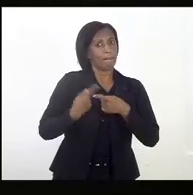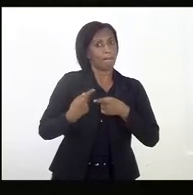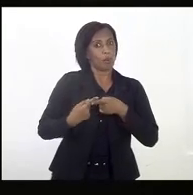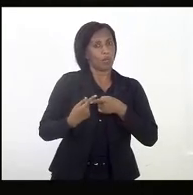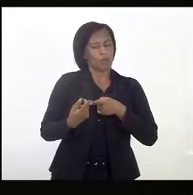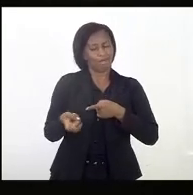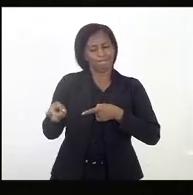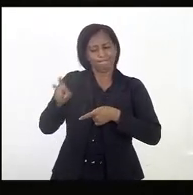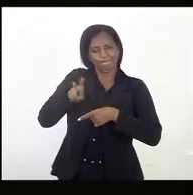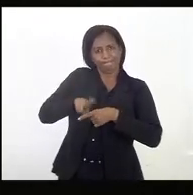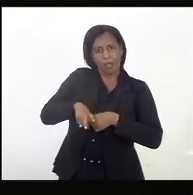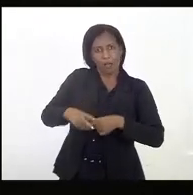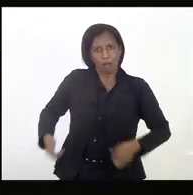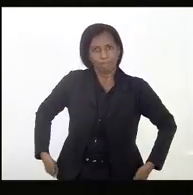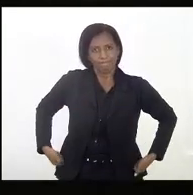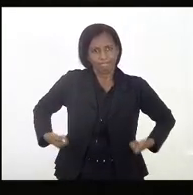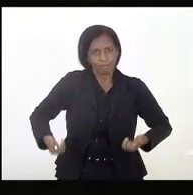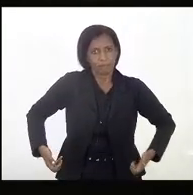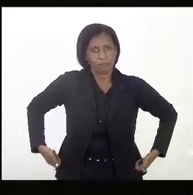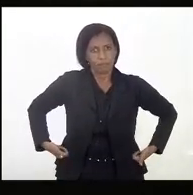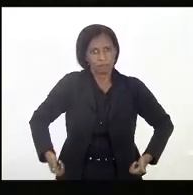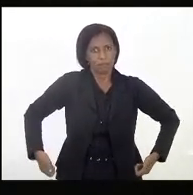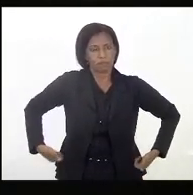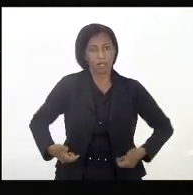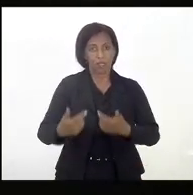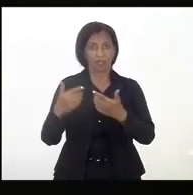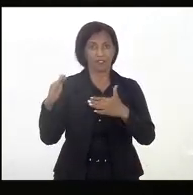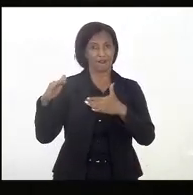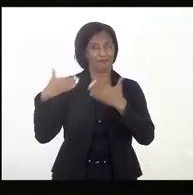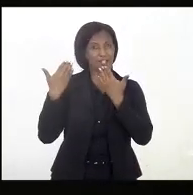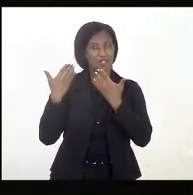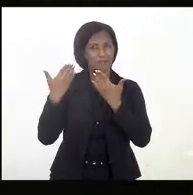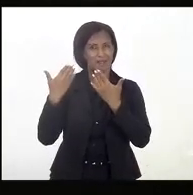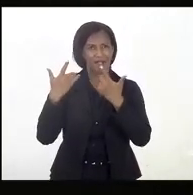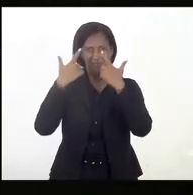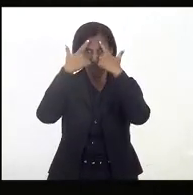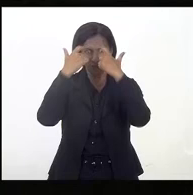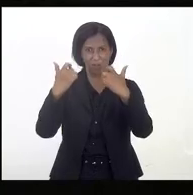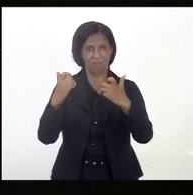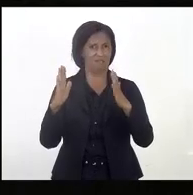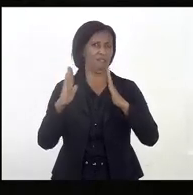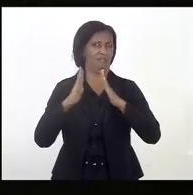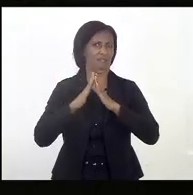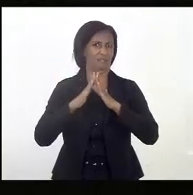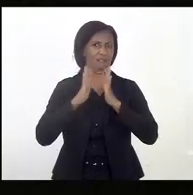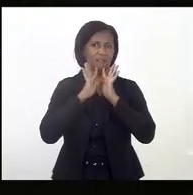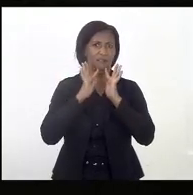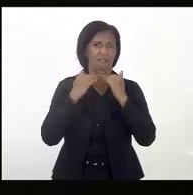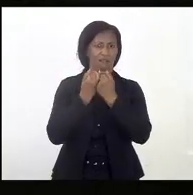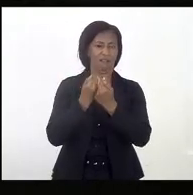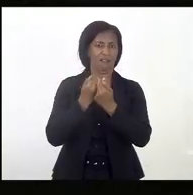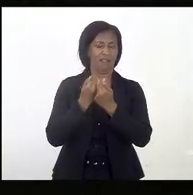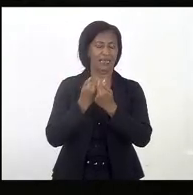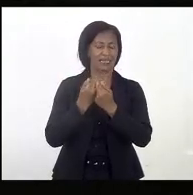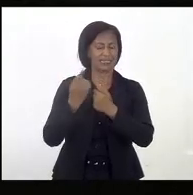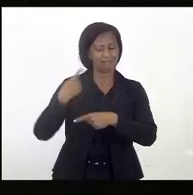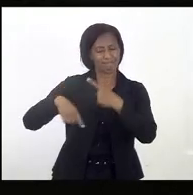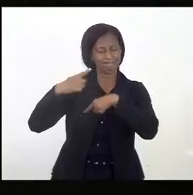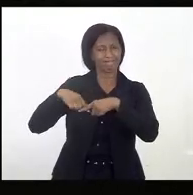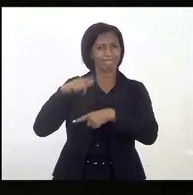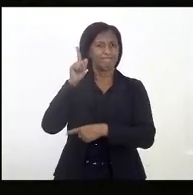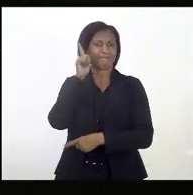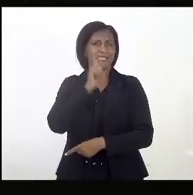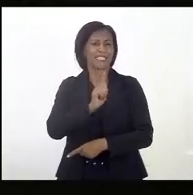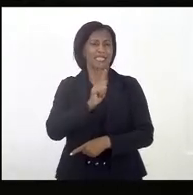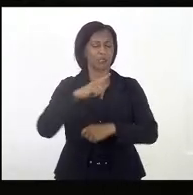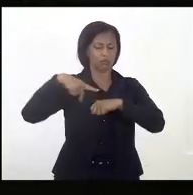numa cadeira de rodas vítima de violência doméstica e que trouxe esse grande ganho para o nosso